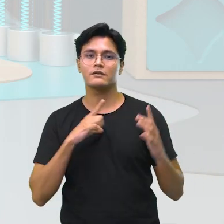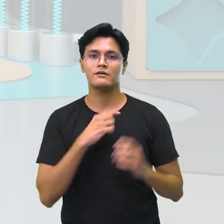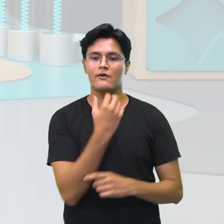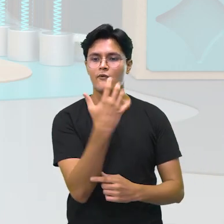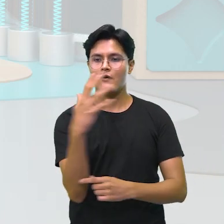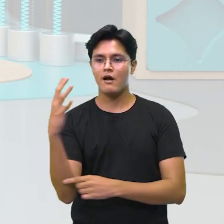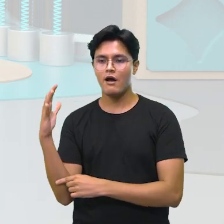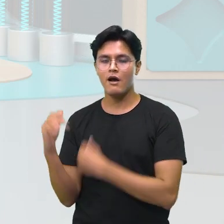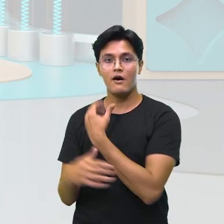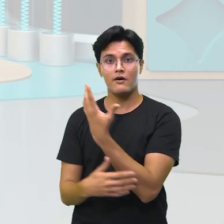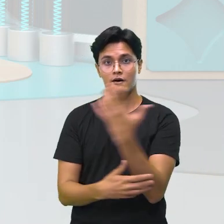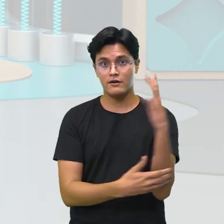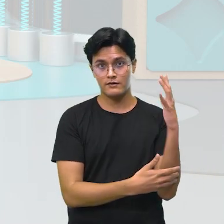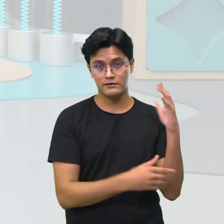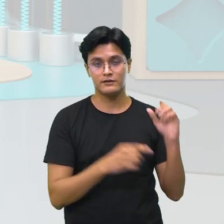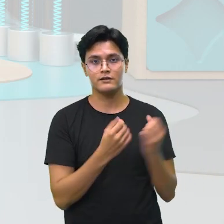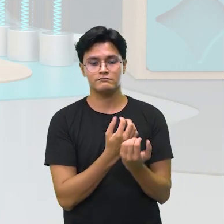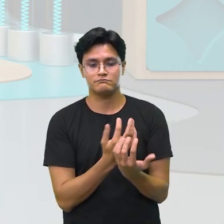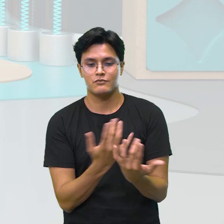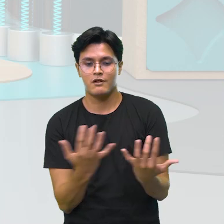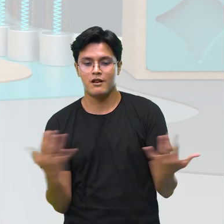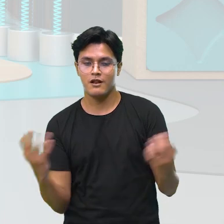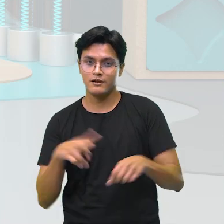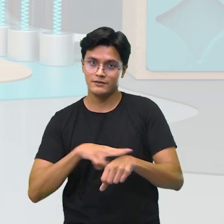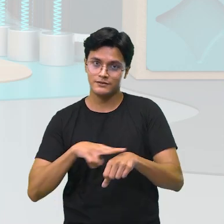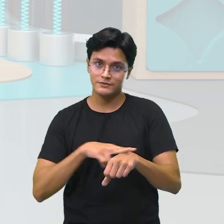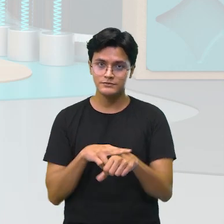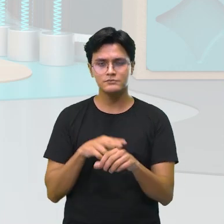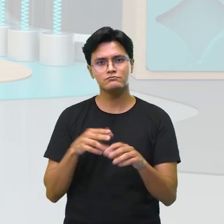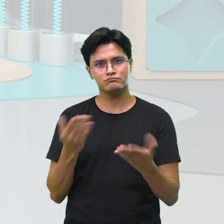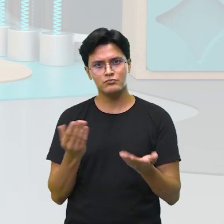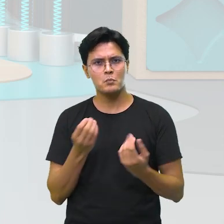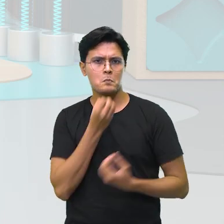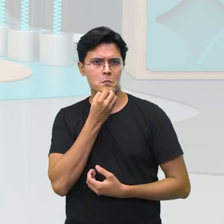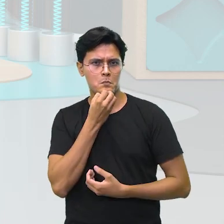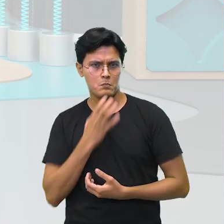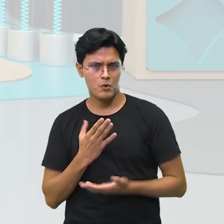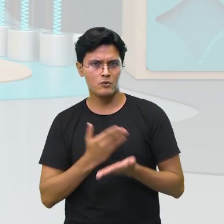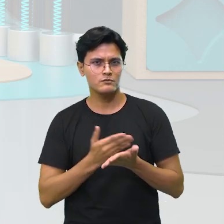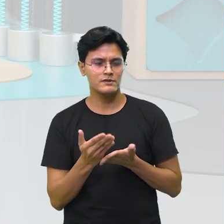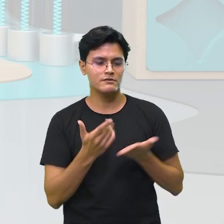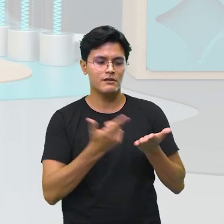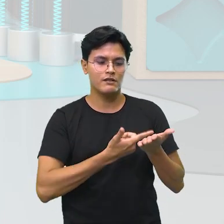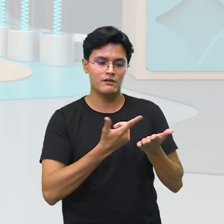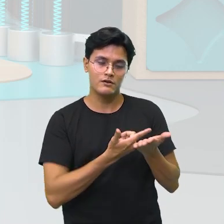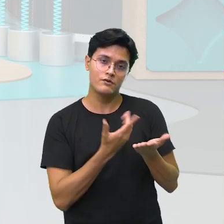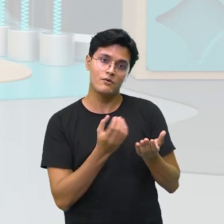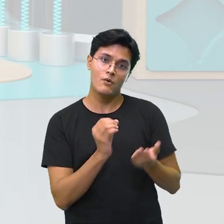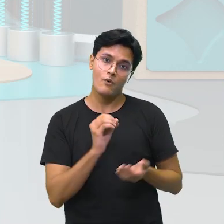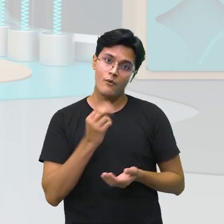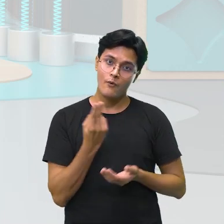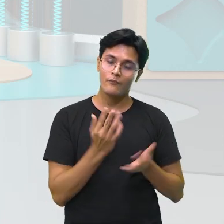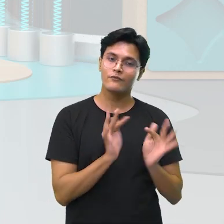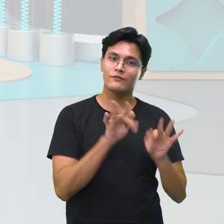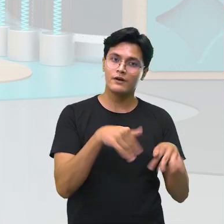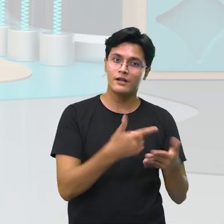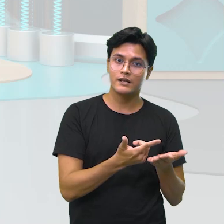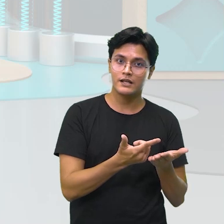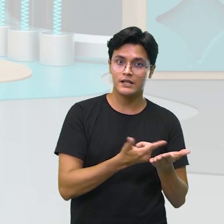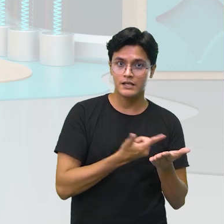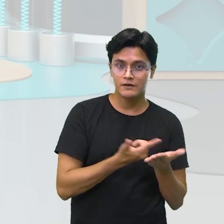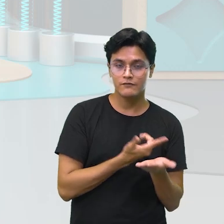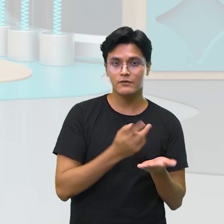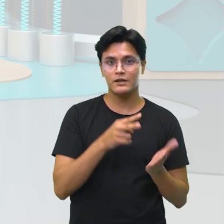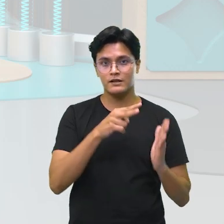para eu começar a ler um livro ou terminar um livro, a minha leitura, né? Então vejam só como a